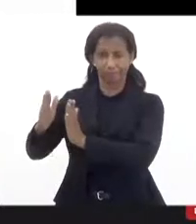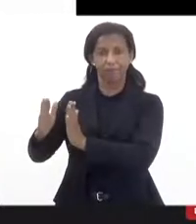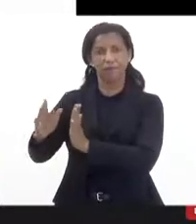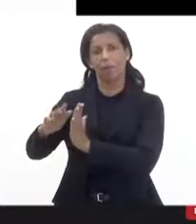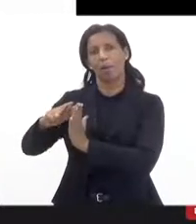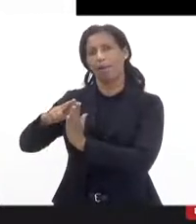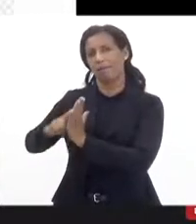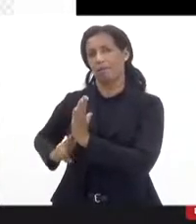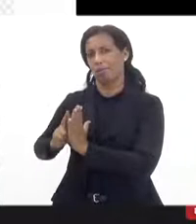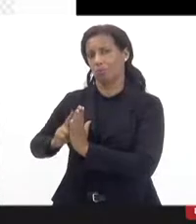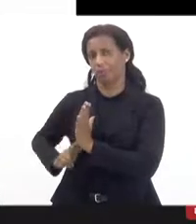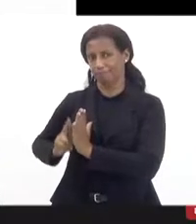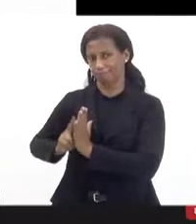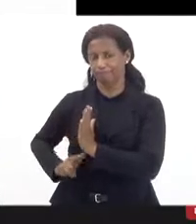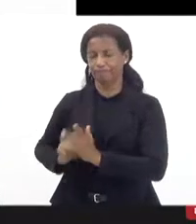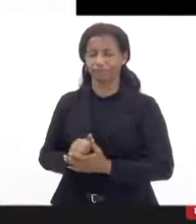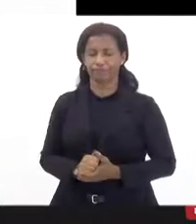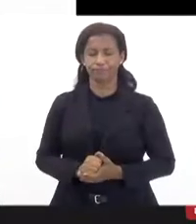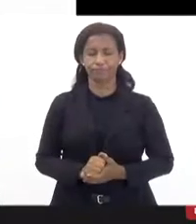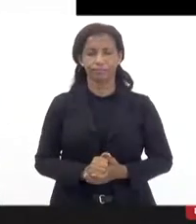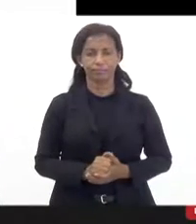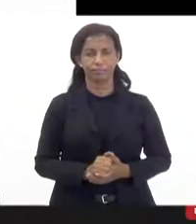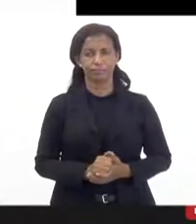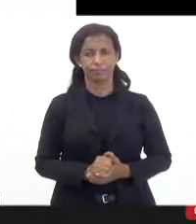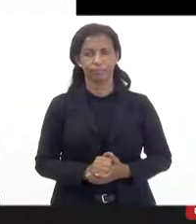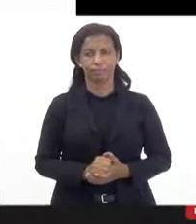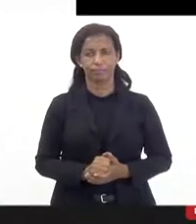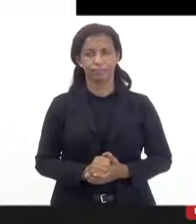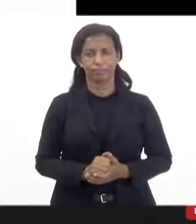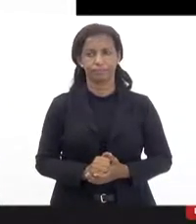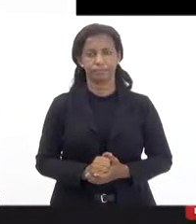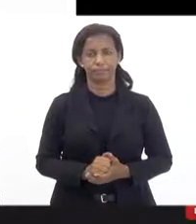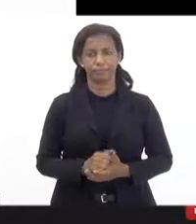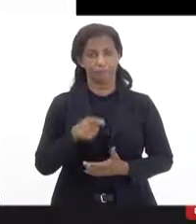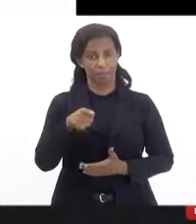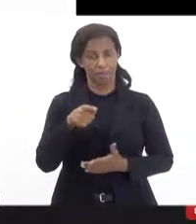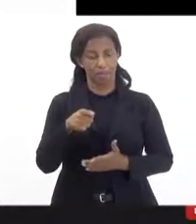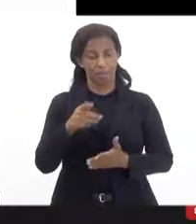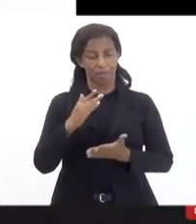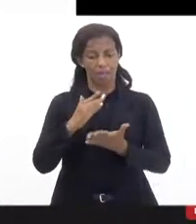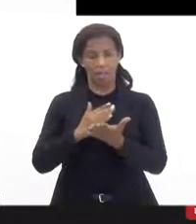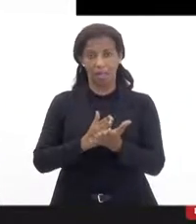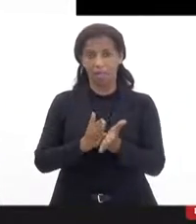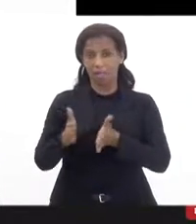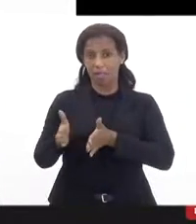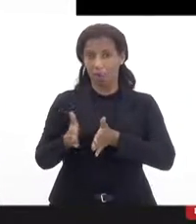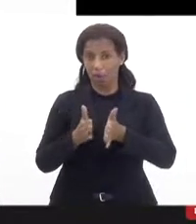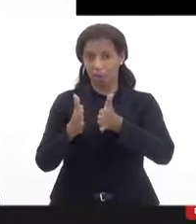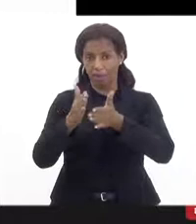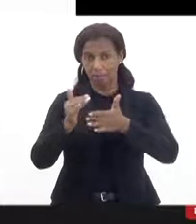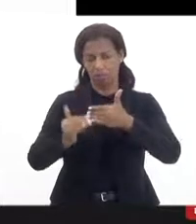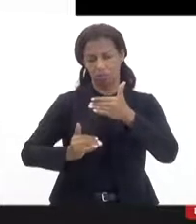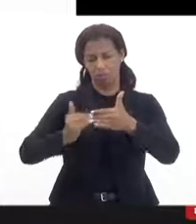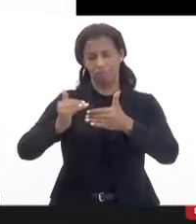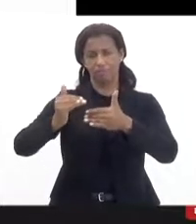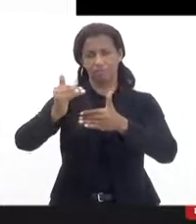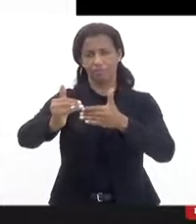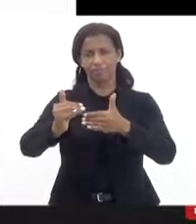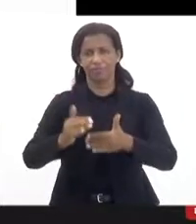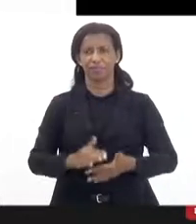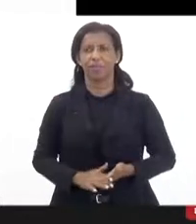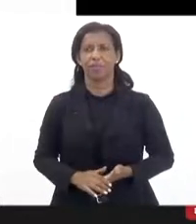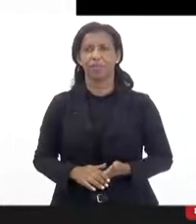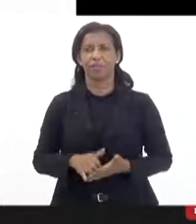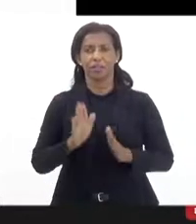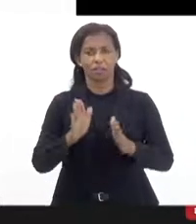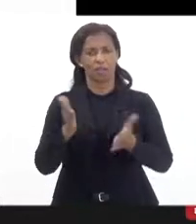relatório. Agora, passando mais aí, esse é o caminho que a auditoria financeira ela levou, né? Foi feita uma